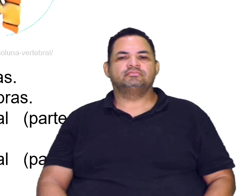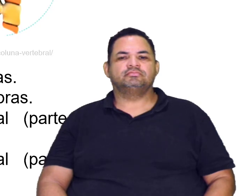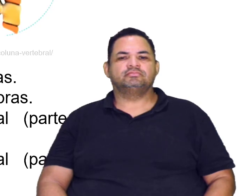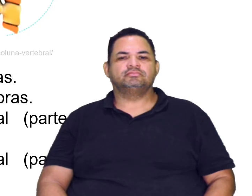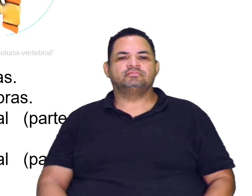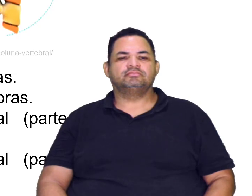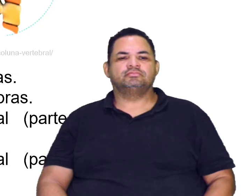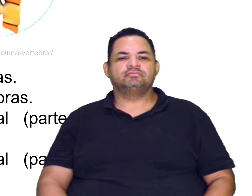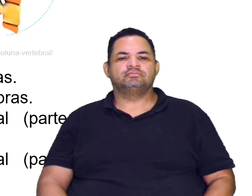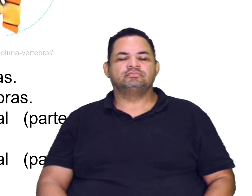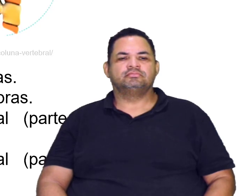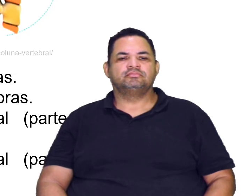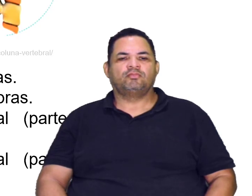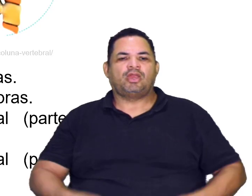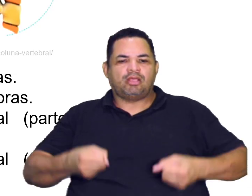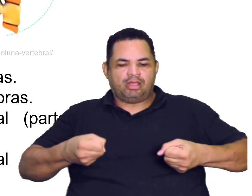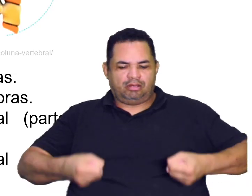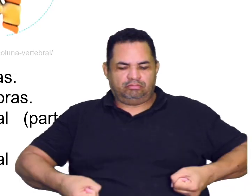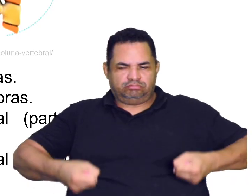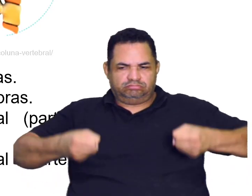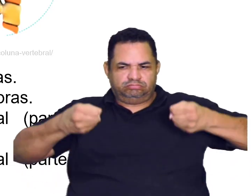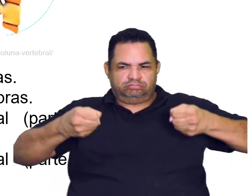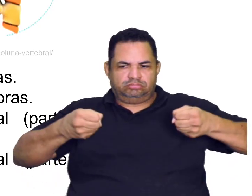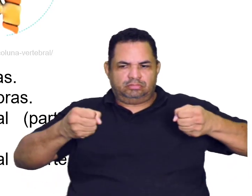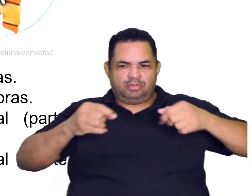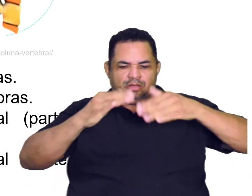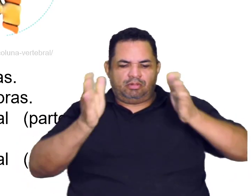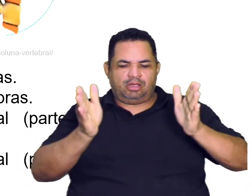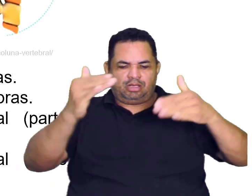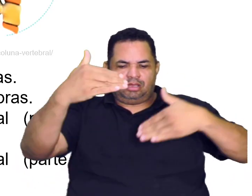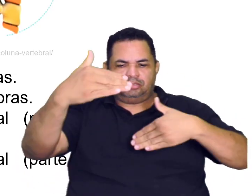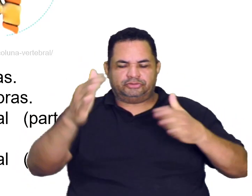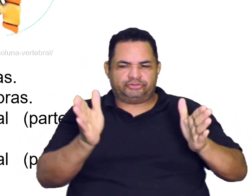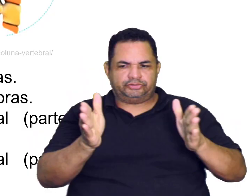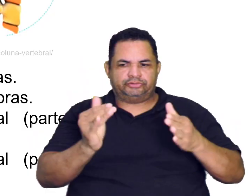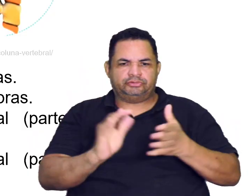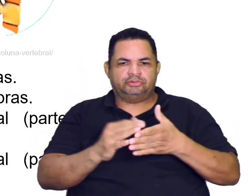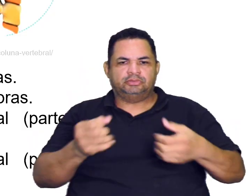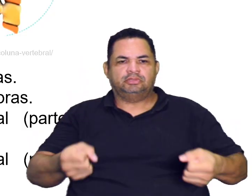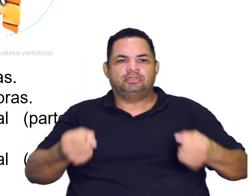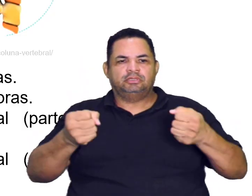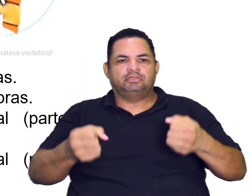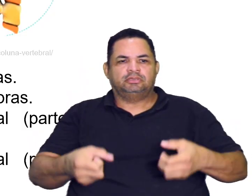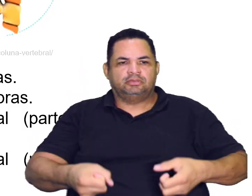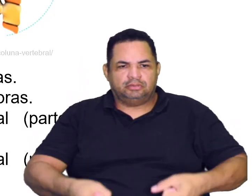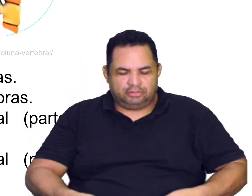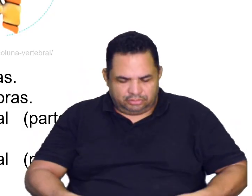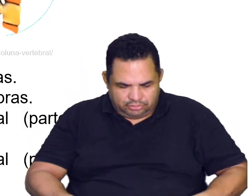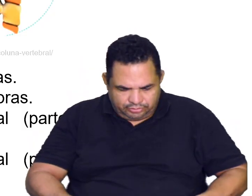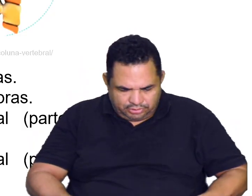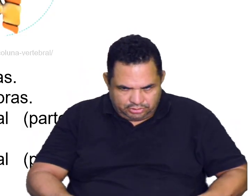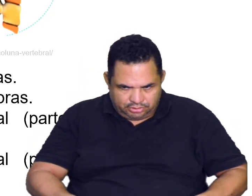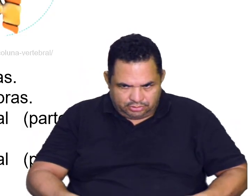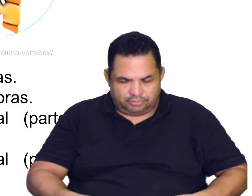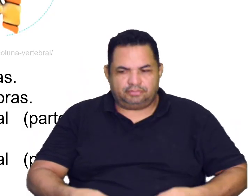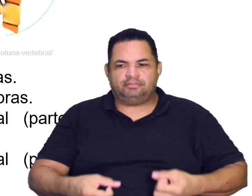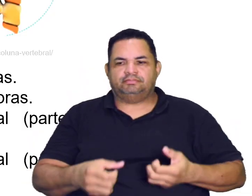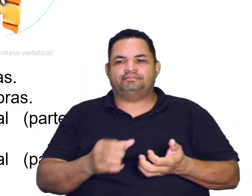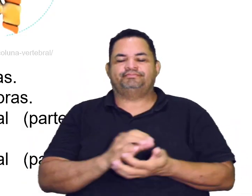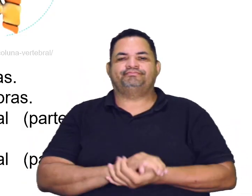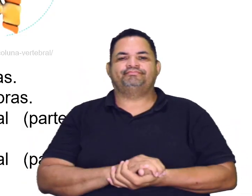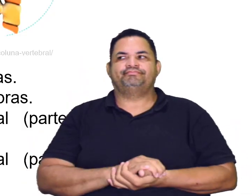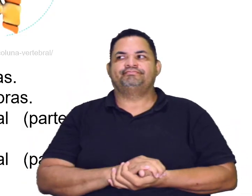A gente tem aí, ao carregar um objeto, uma caixa, um peso, né, a tendência de projetar o corpo para